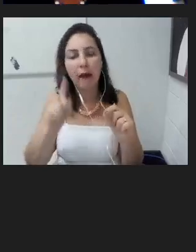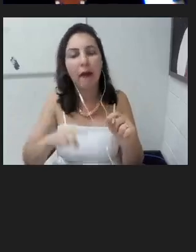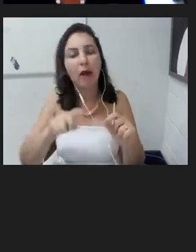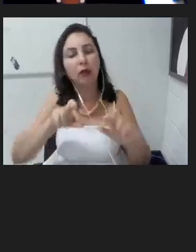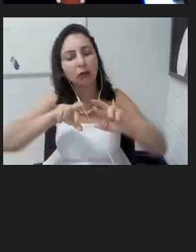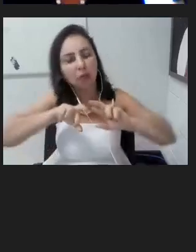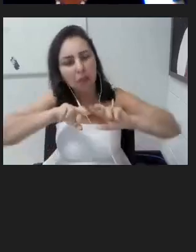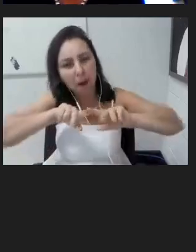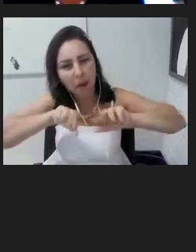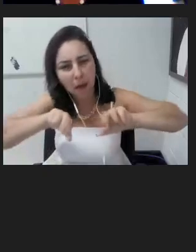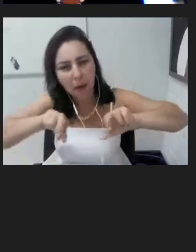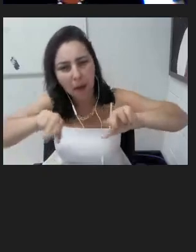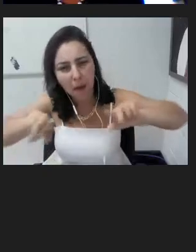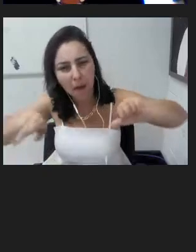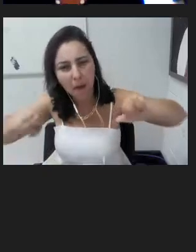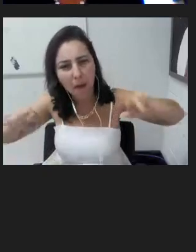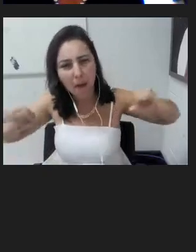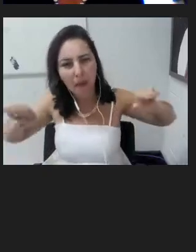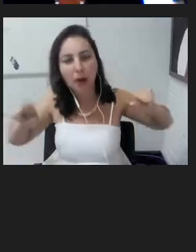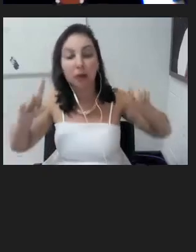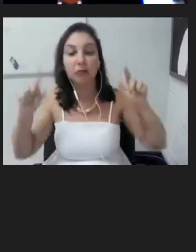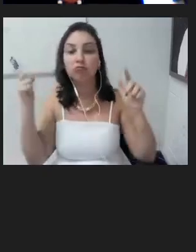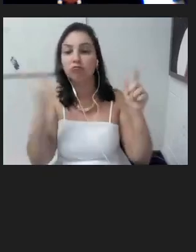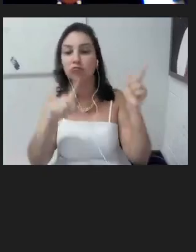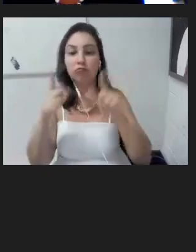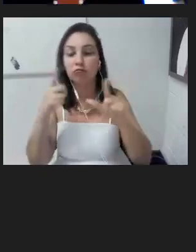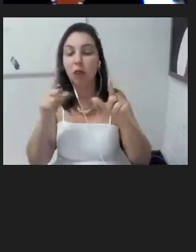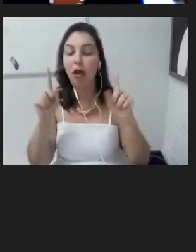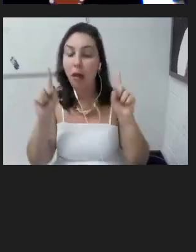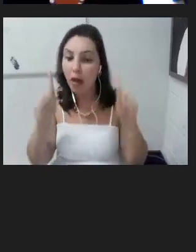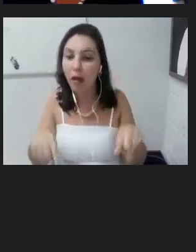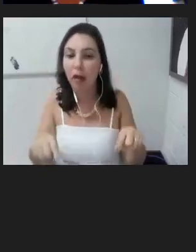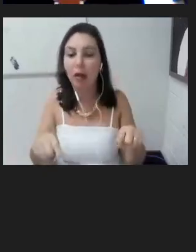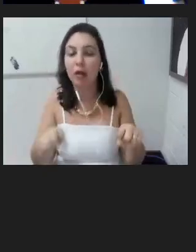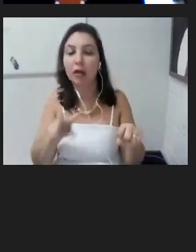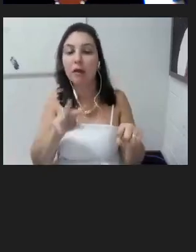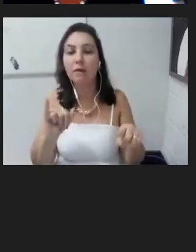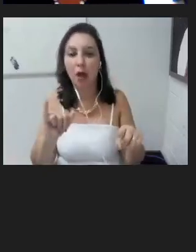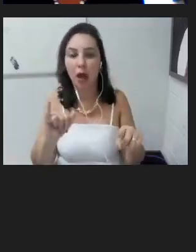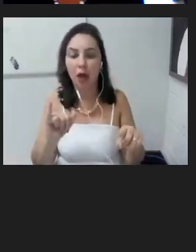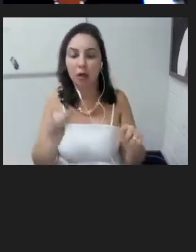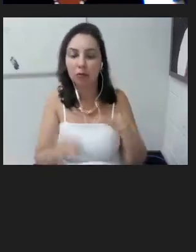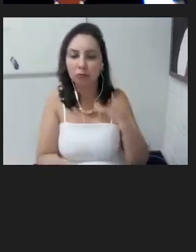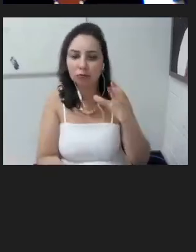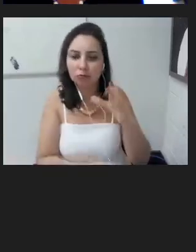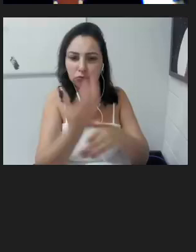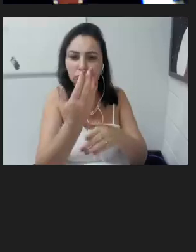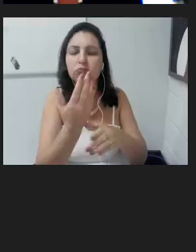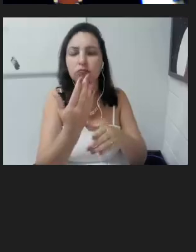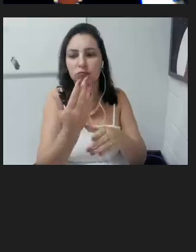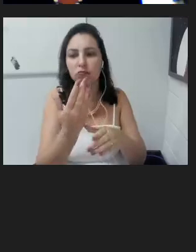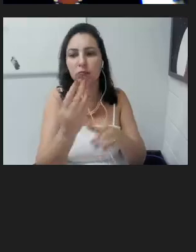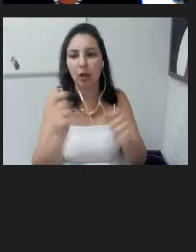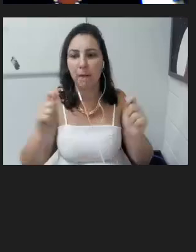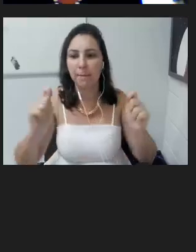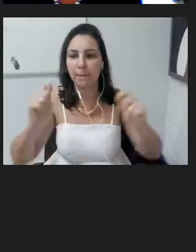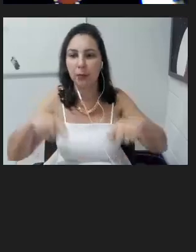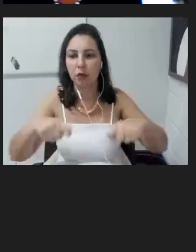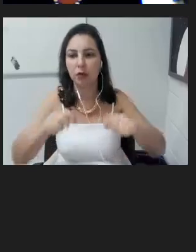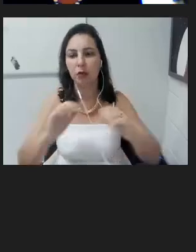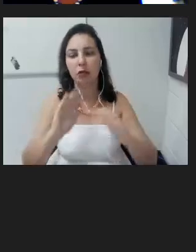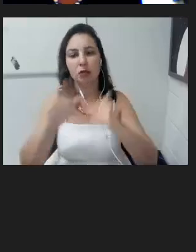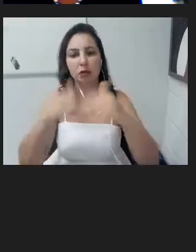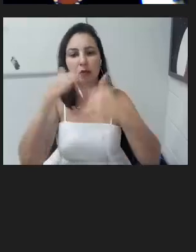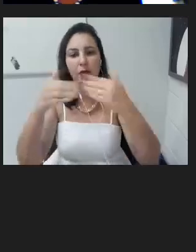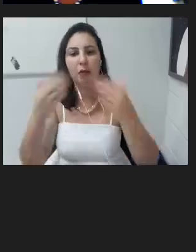heterogeneidade, é na diferença, é na divergência que se vai construir a possibilidade desse